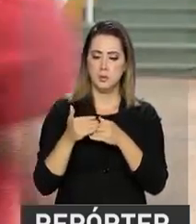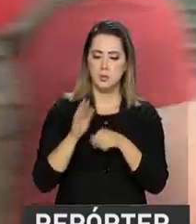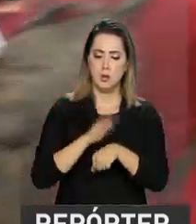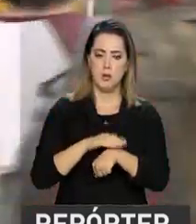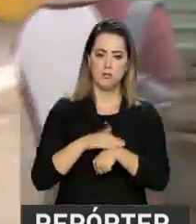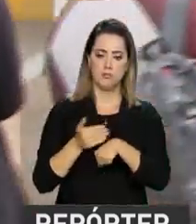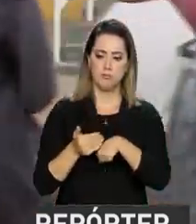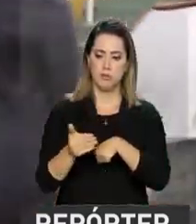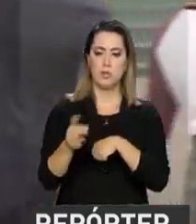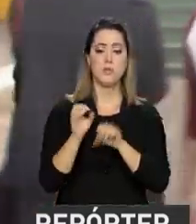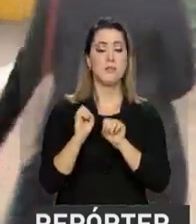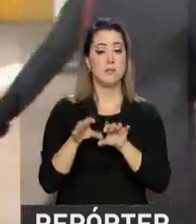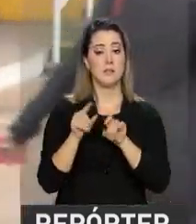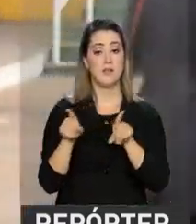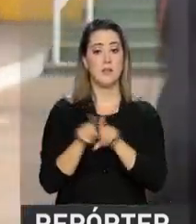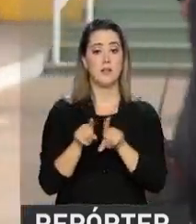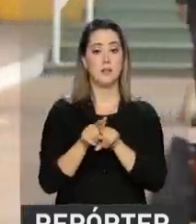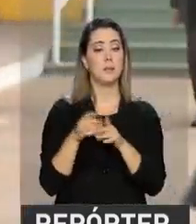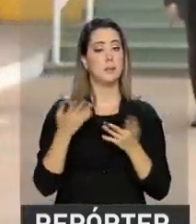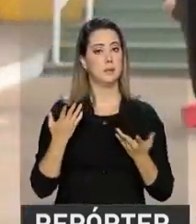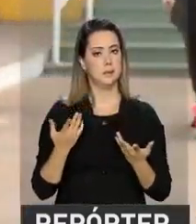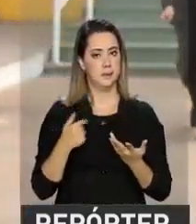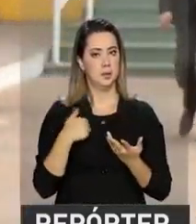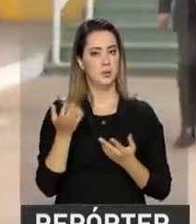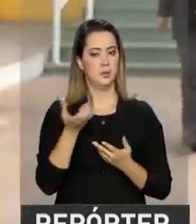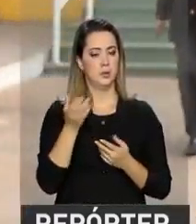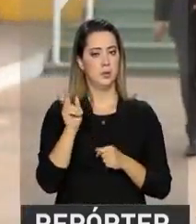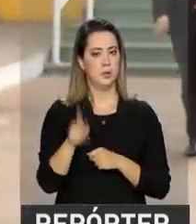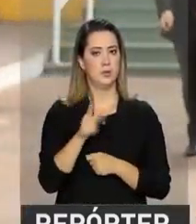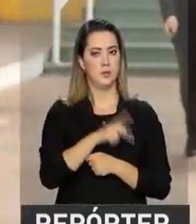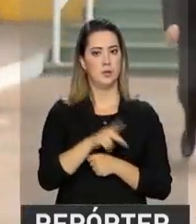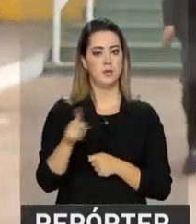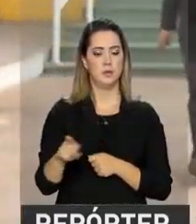prazo pretendo da aula também pretendo ser professor de jornalismo também